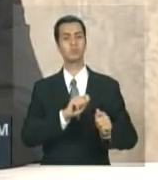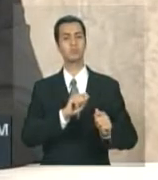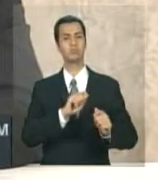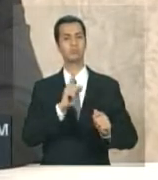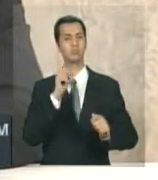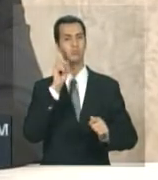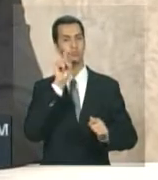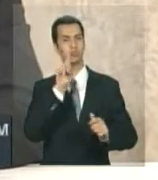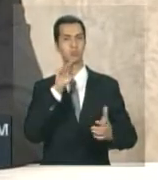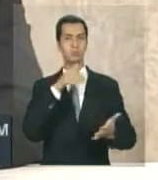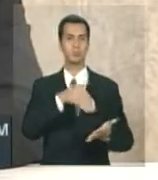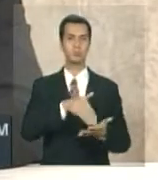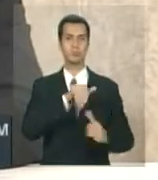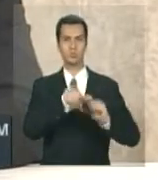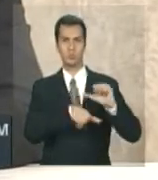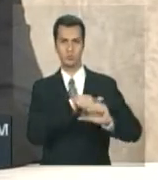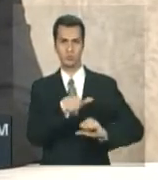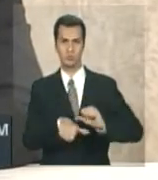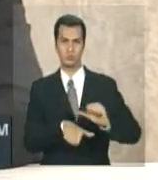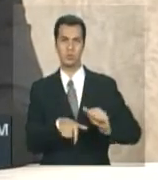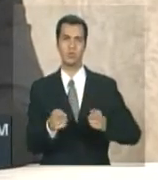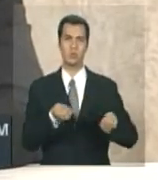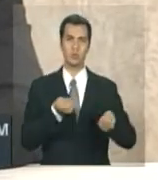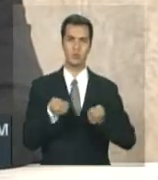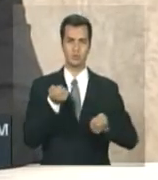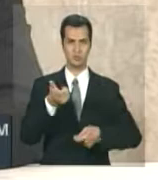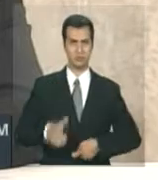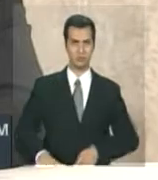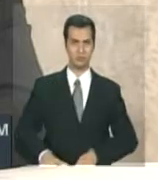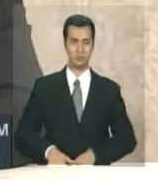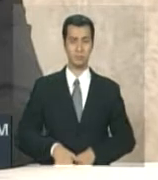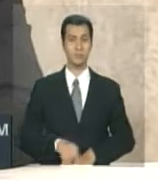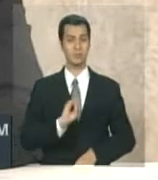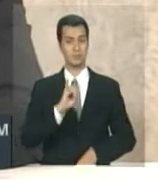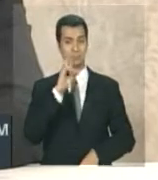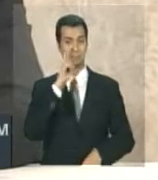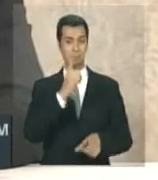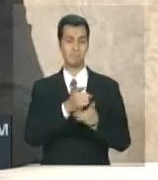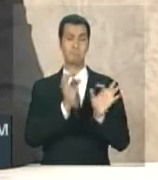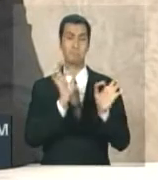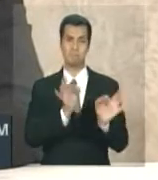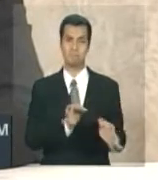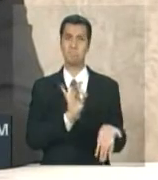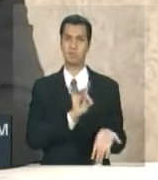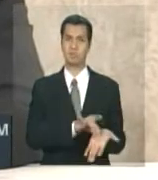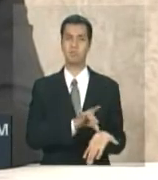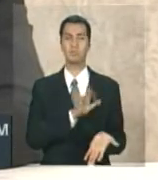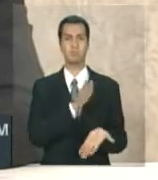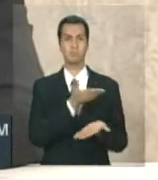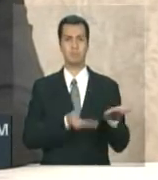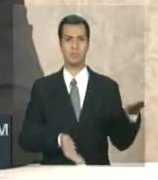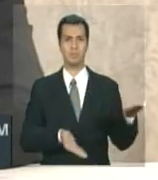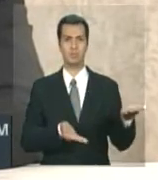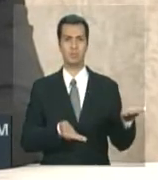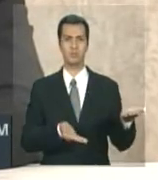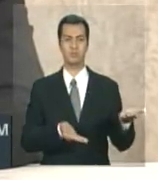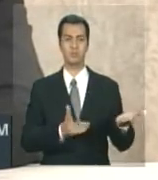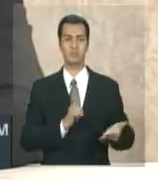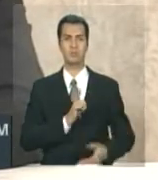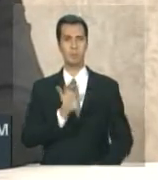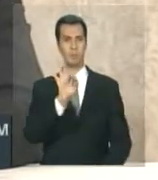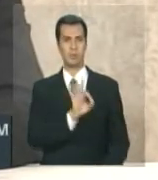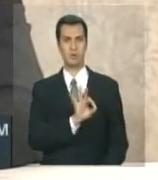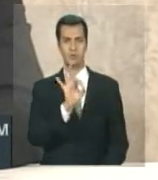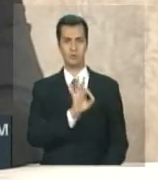que estiver confirmada a perda de safra superior a um